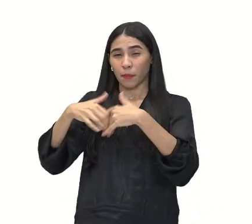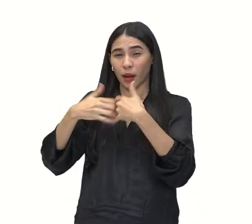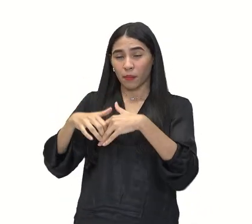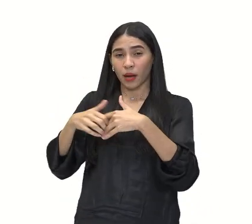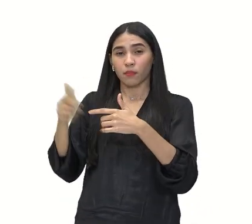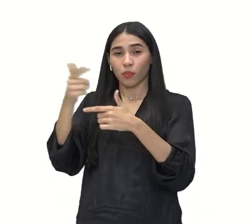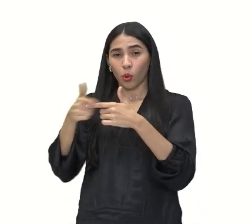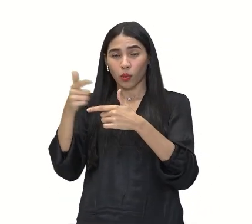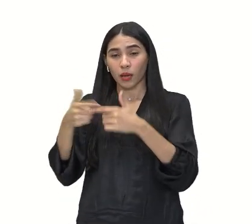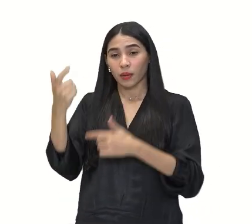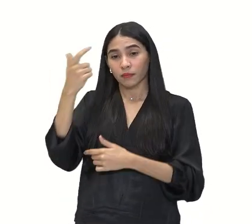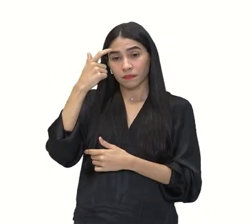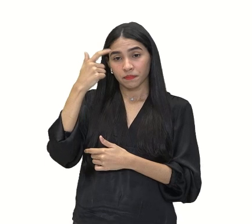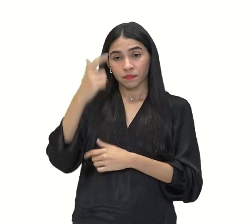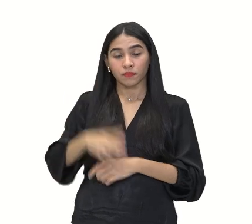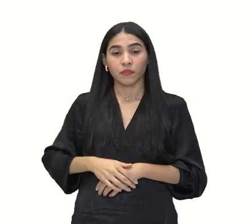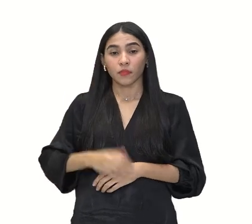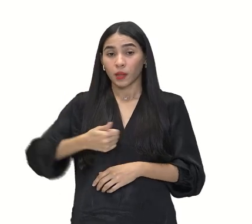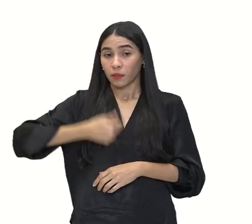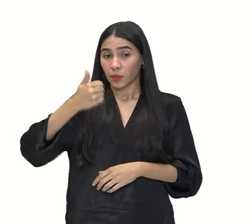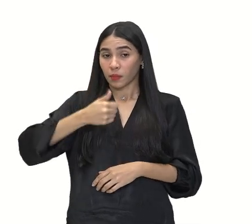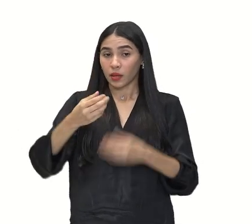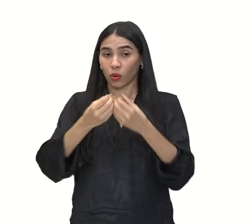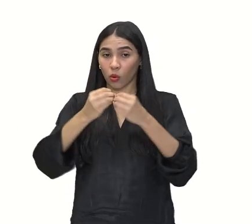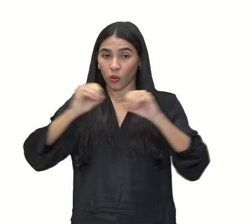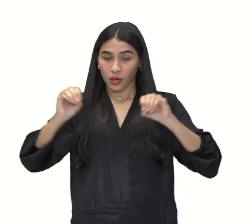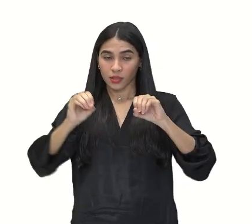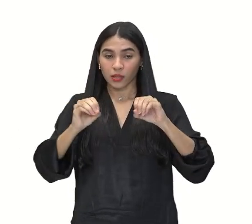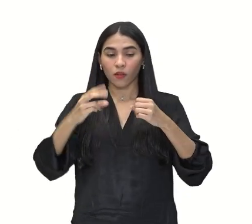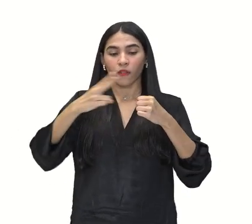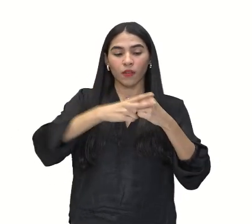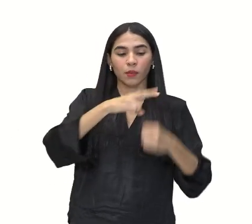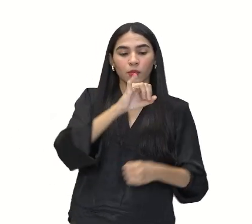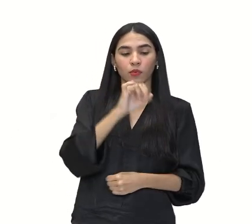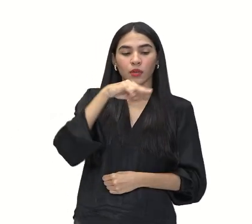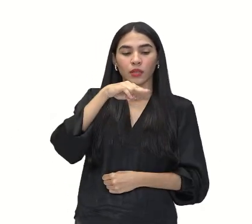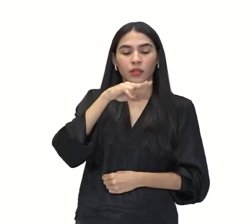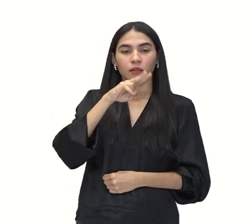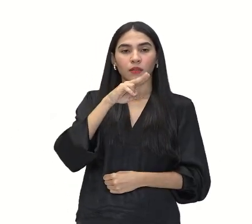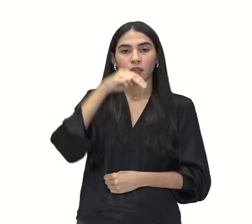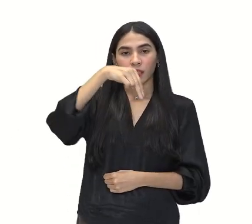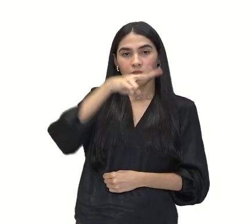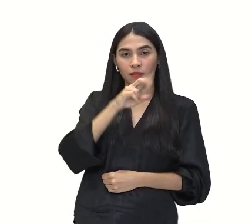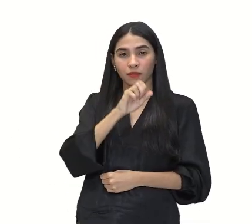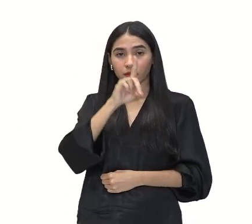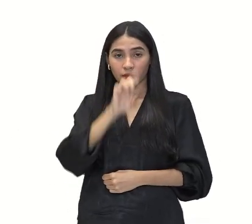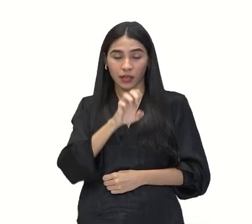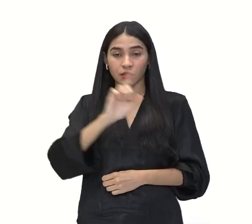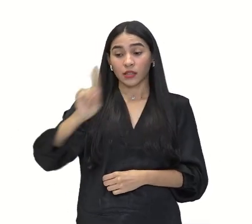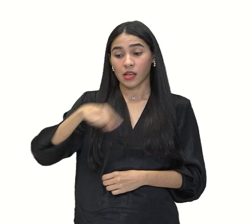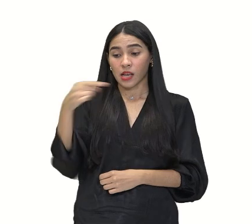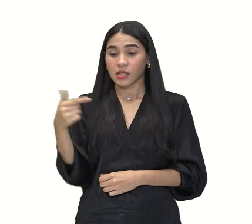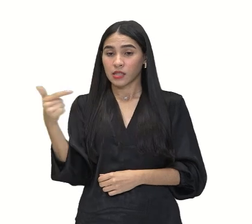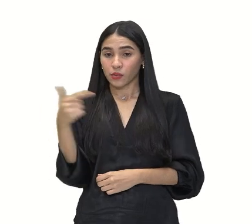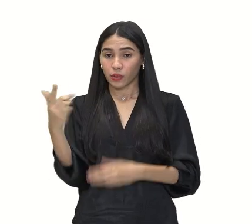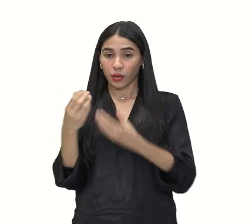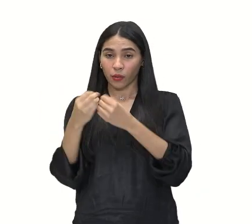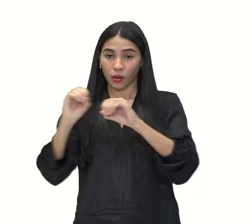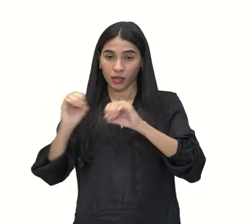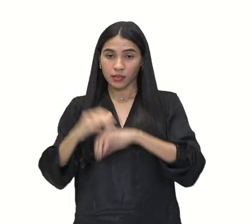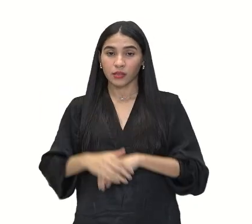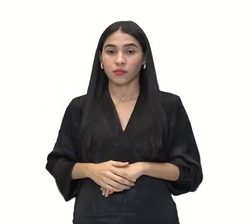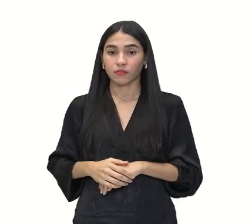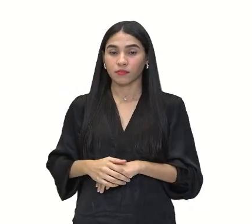Essa primeira oração com o verbo invadir, certo? Invade. E a nossa segunda oração, olha só,